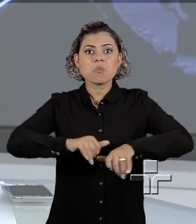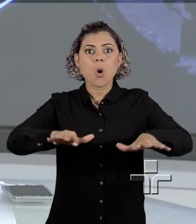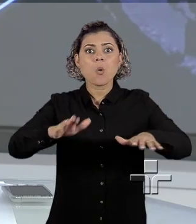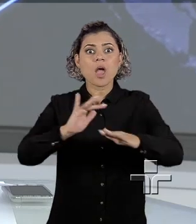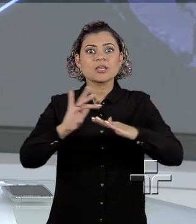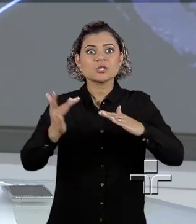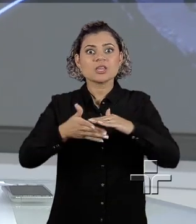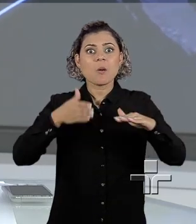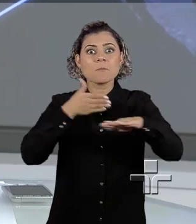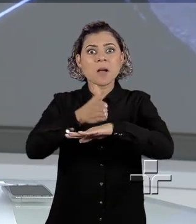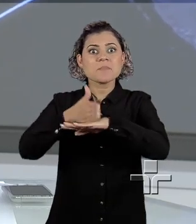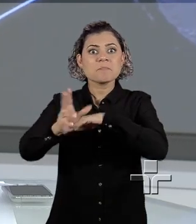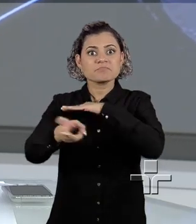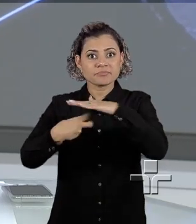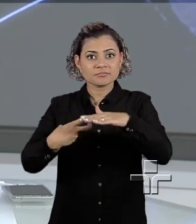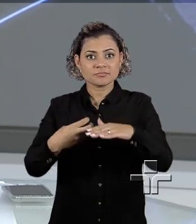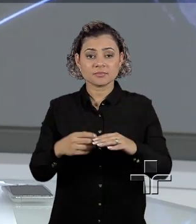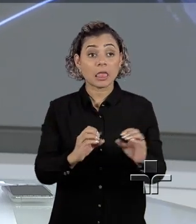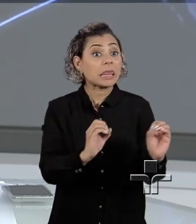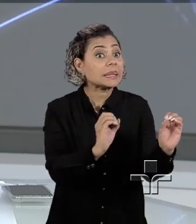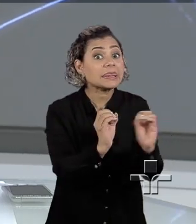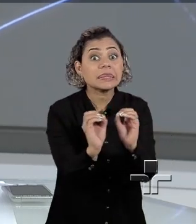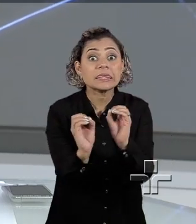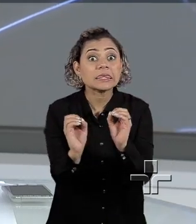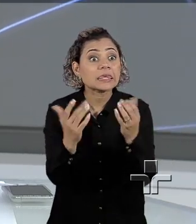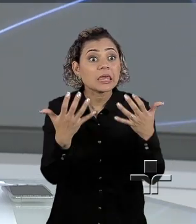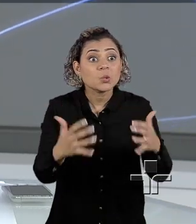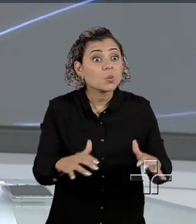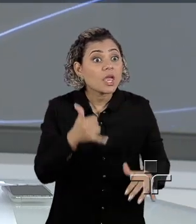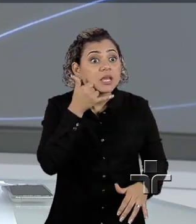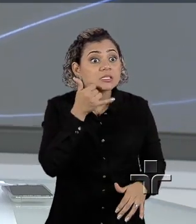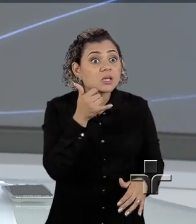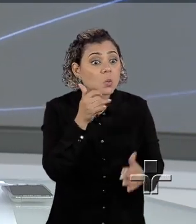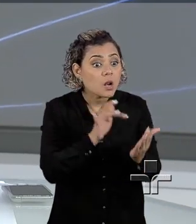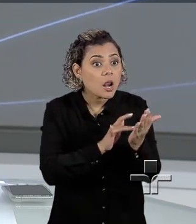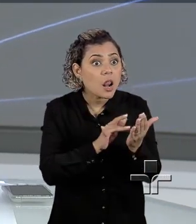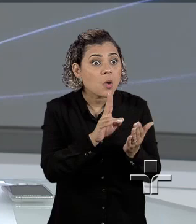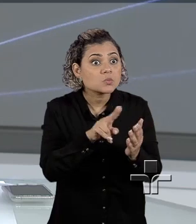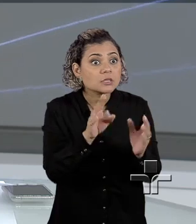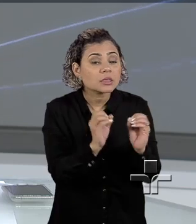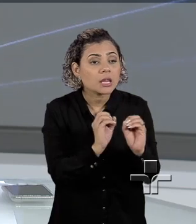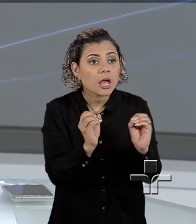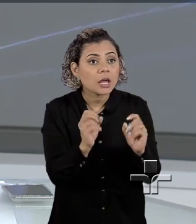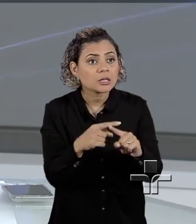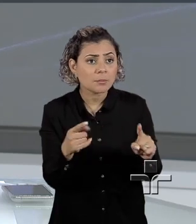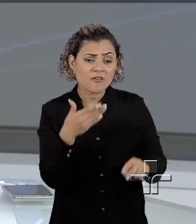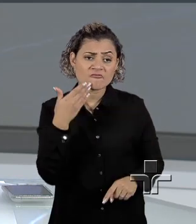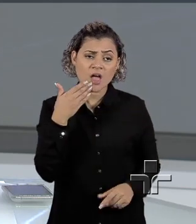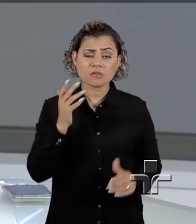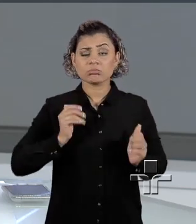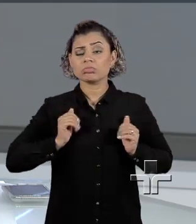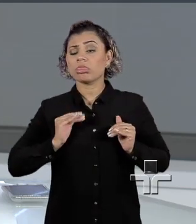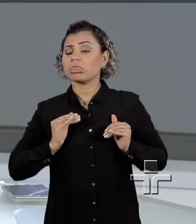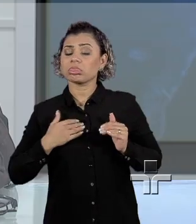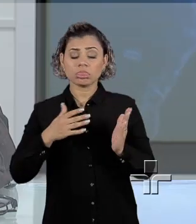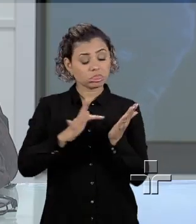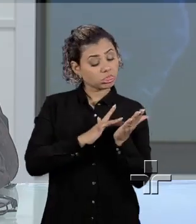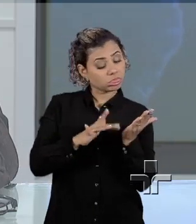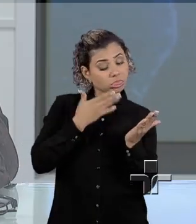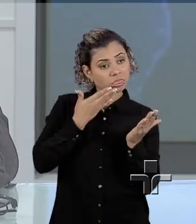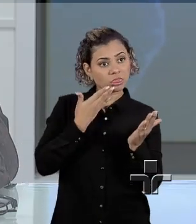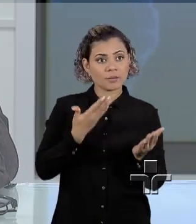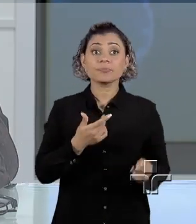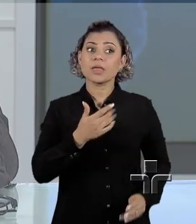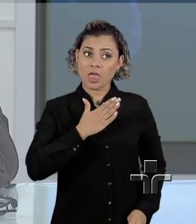redes sociais. Ninguém quer mais usar celular, mas as pessoas querem facilidades, comodidades, né? Exatamente. Eu